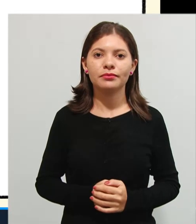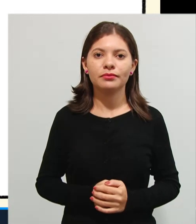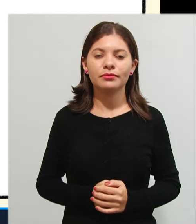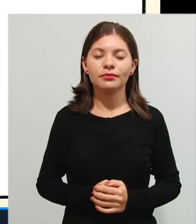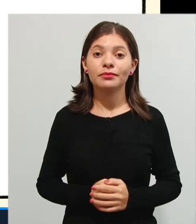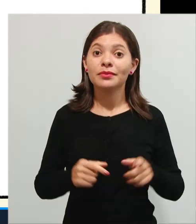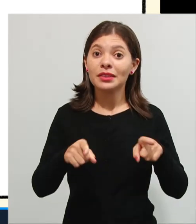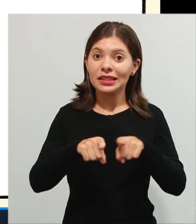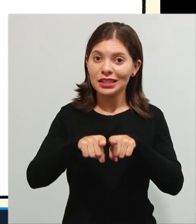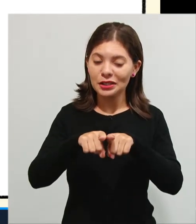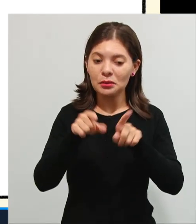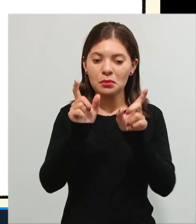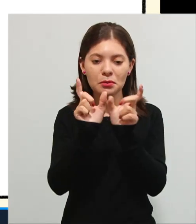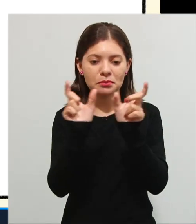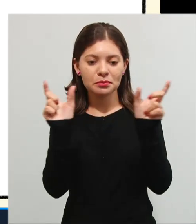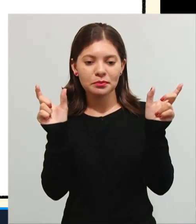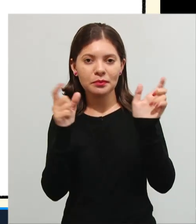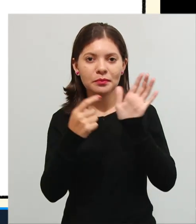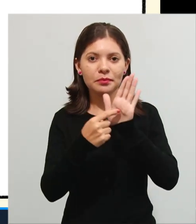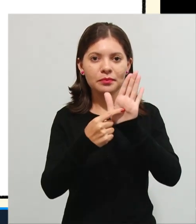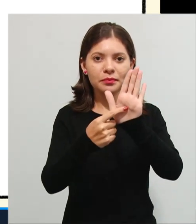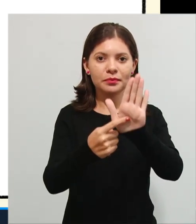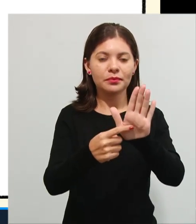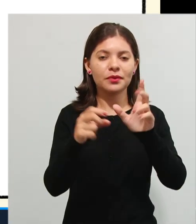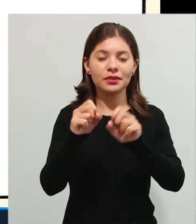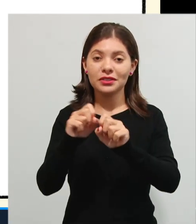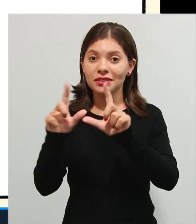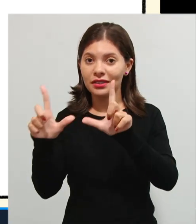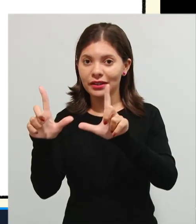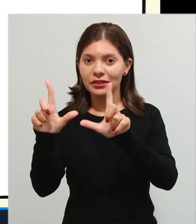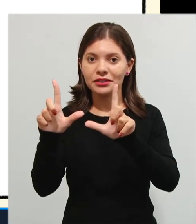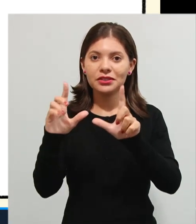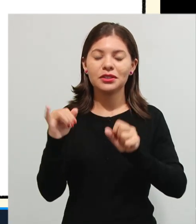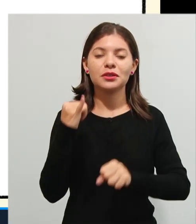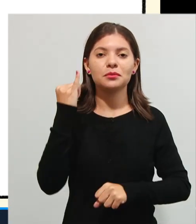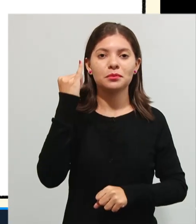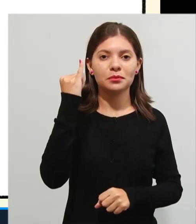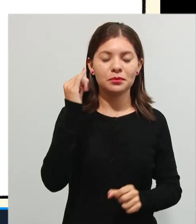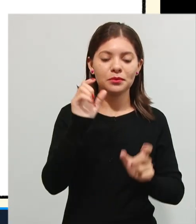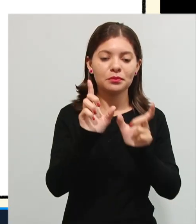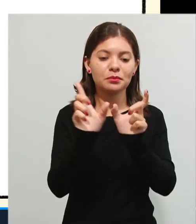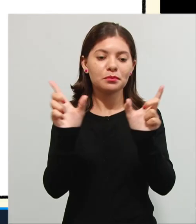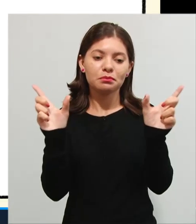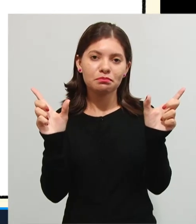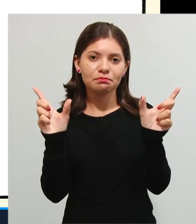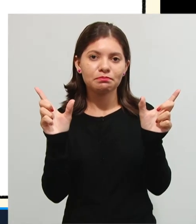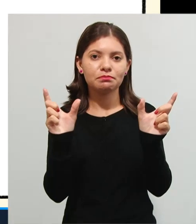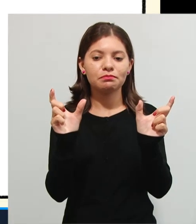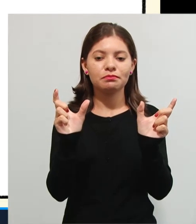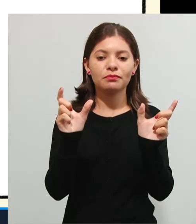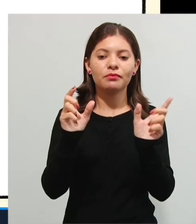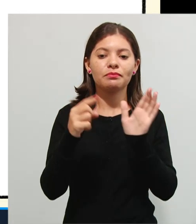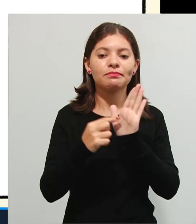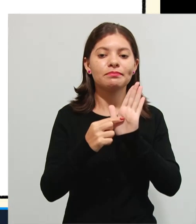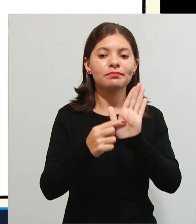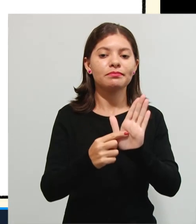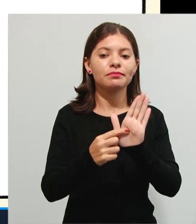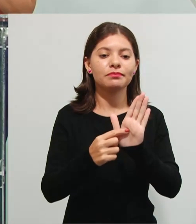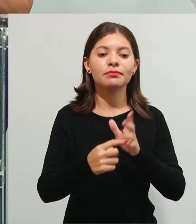Temos também o menuzinho Apresentação de Slides. É importante a gente dizer que nesse menu é onde a gente faz a apresentação